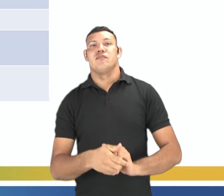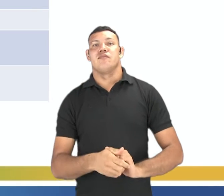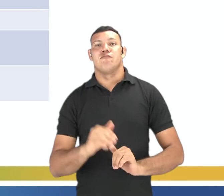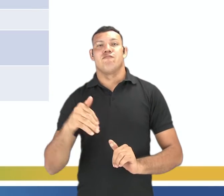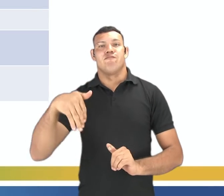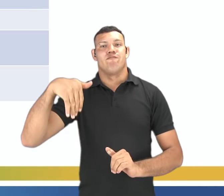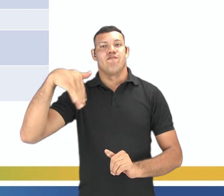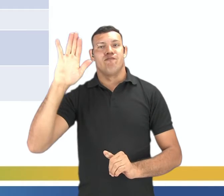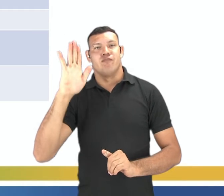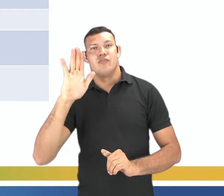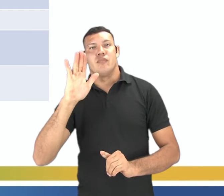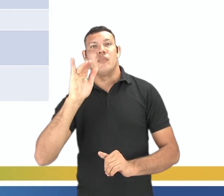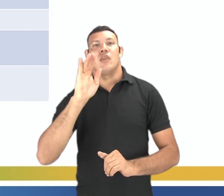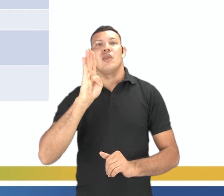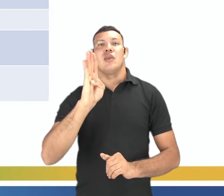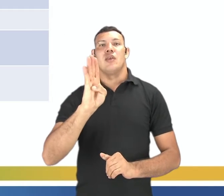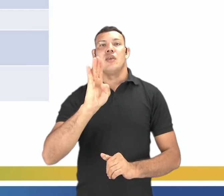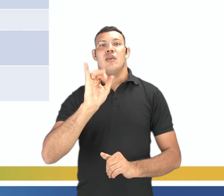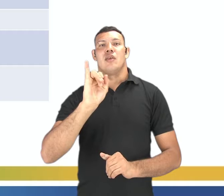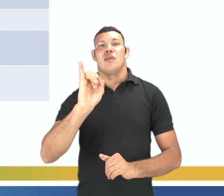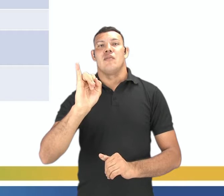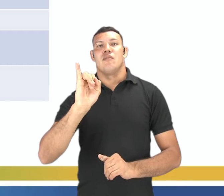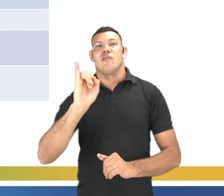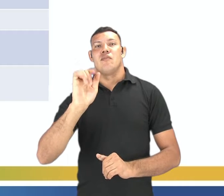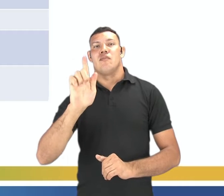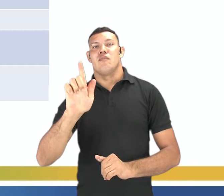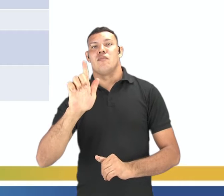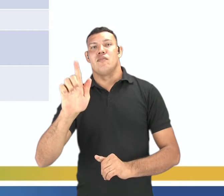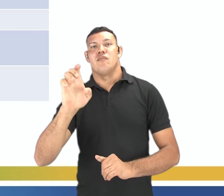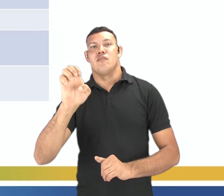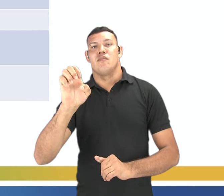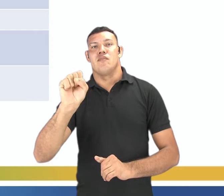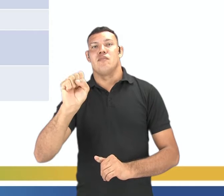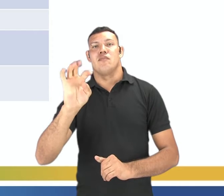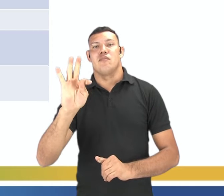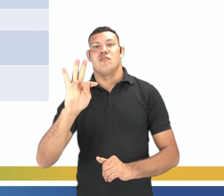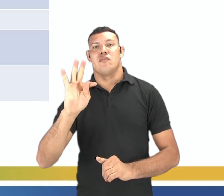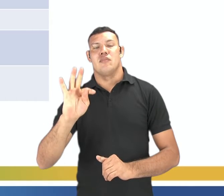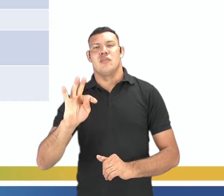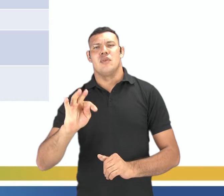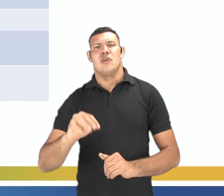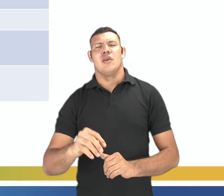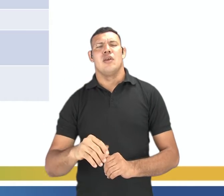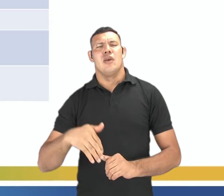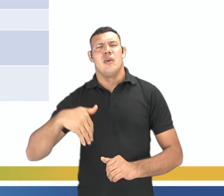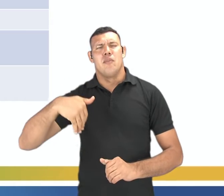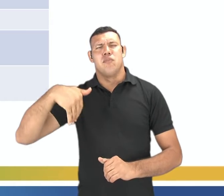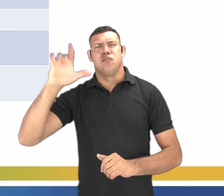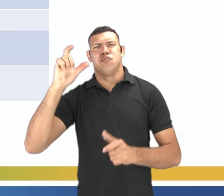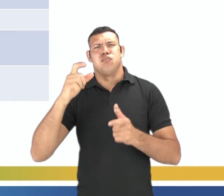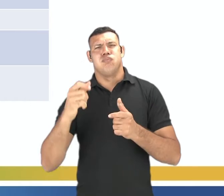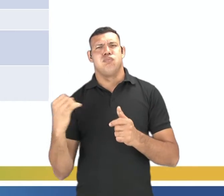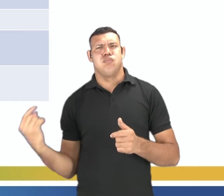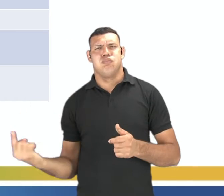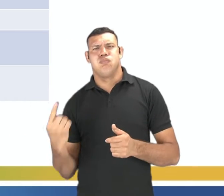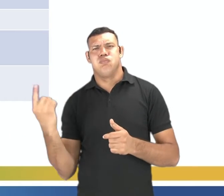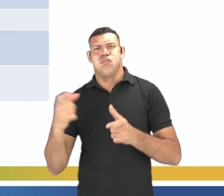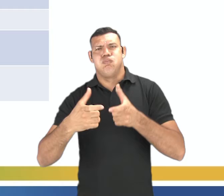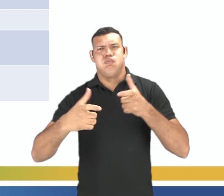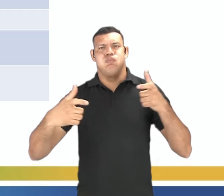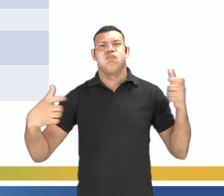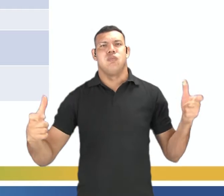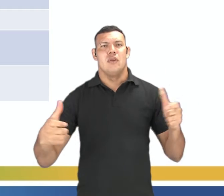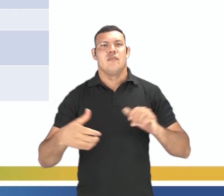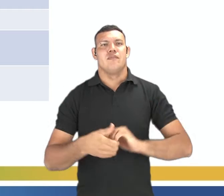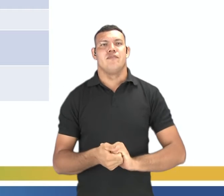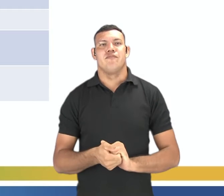superlativa the biggest, grande ou maior. ok? E o último nós temos, a última